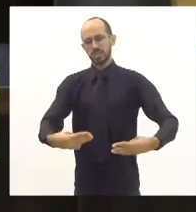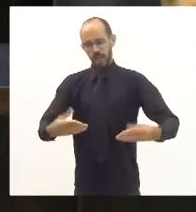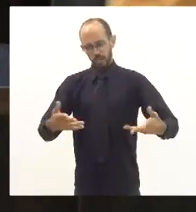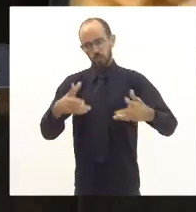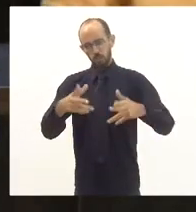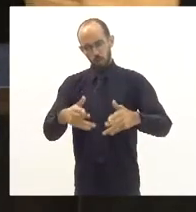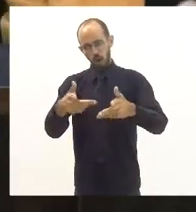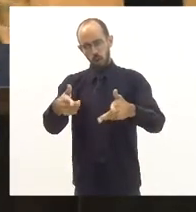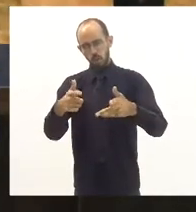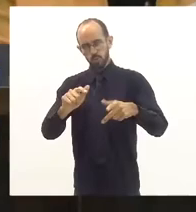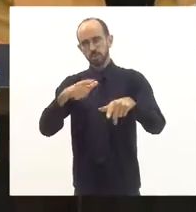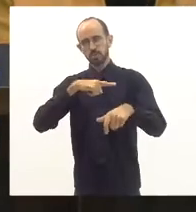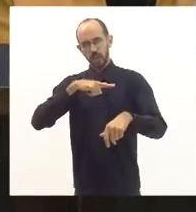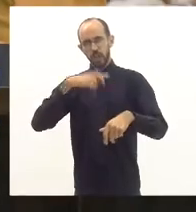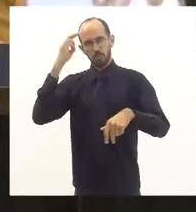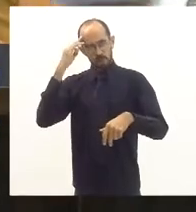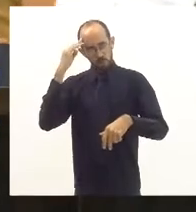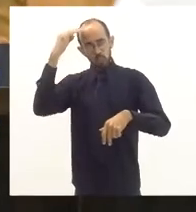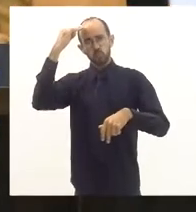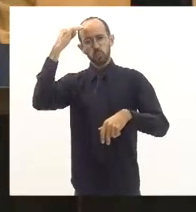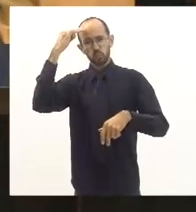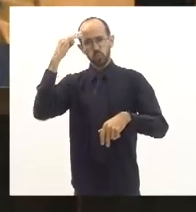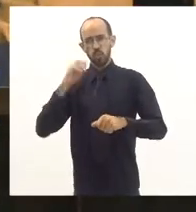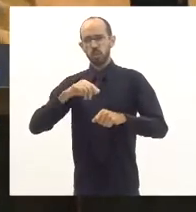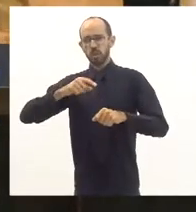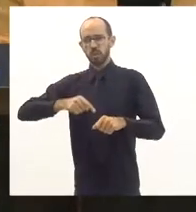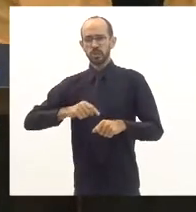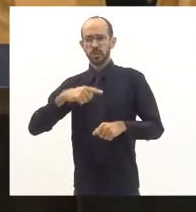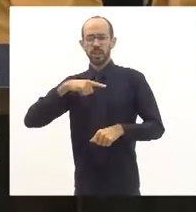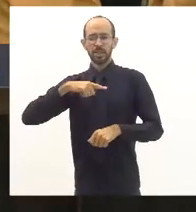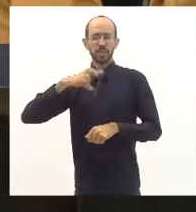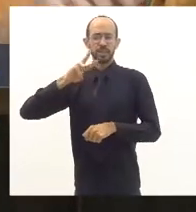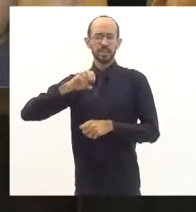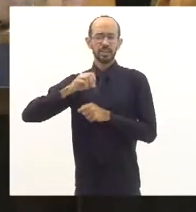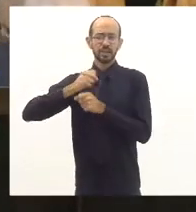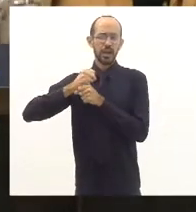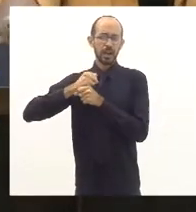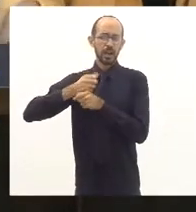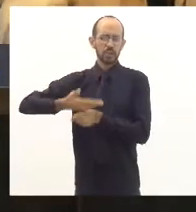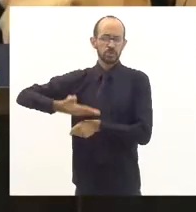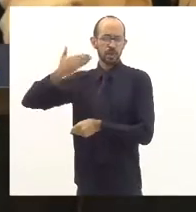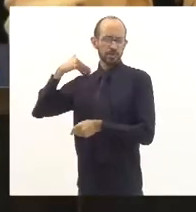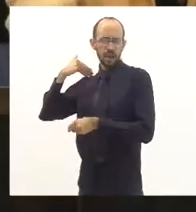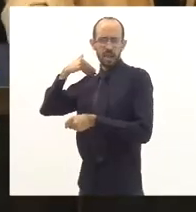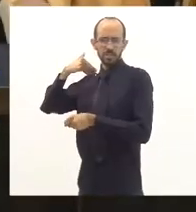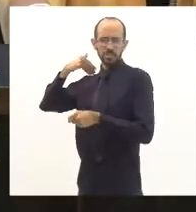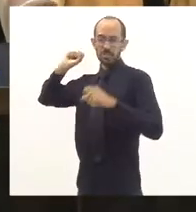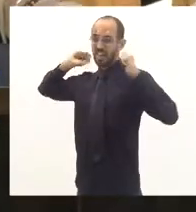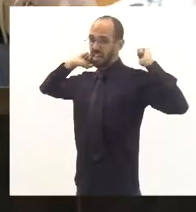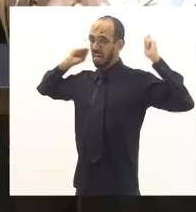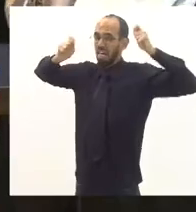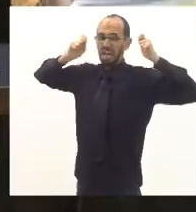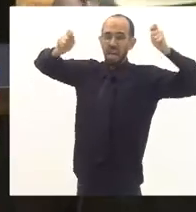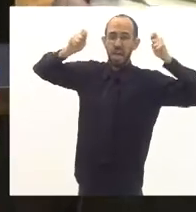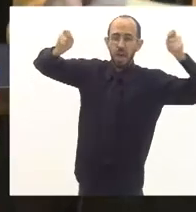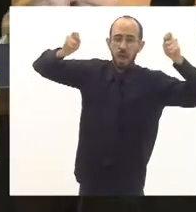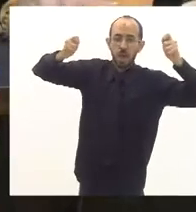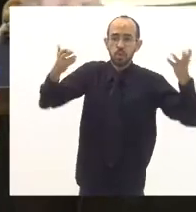retrata um amadurecimento do movimento, que sai de 30 anos atrás do nível de revolta, de denúncia, está num nível